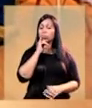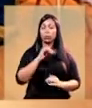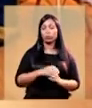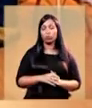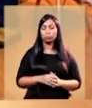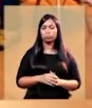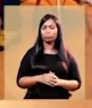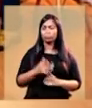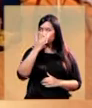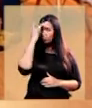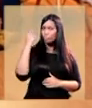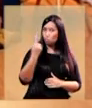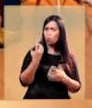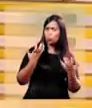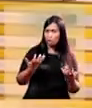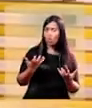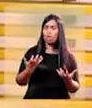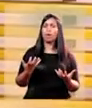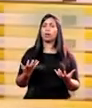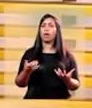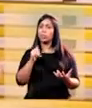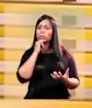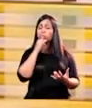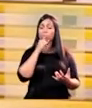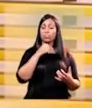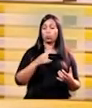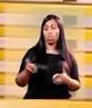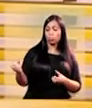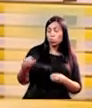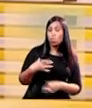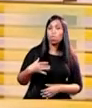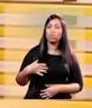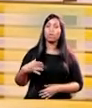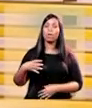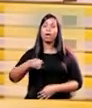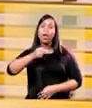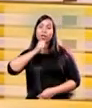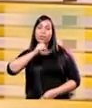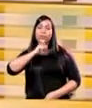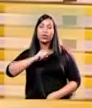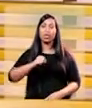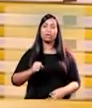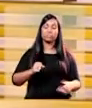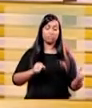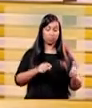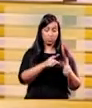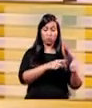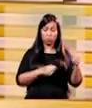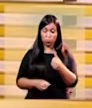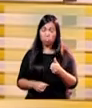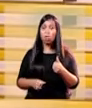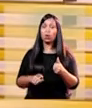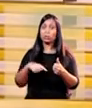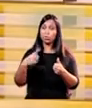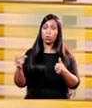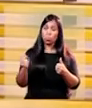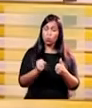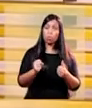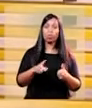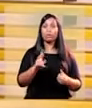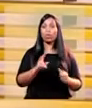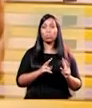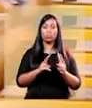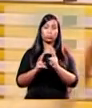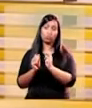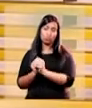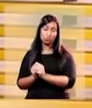exemplo, para quem quer só um e tem um mais novo e um mais velho, garante a inserção do mais novo, não, a preferência para